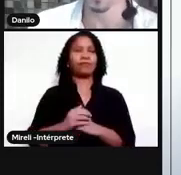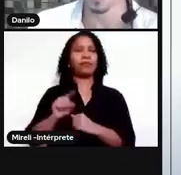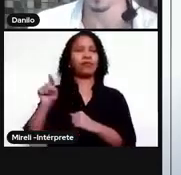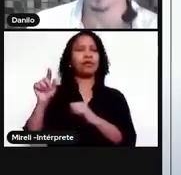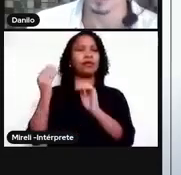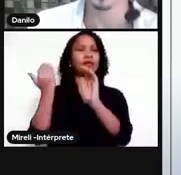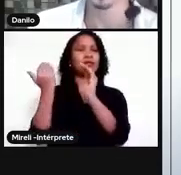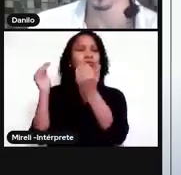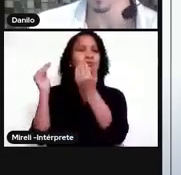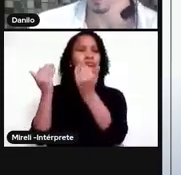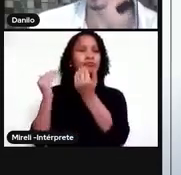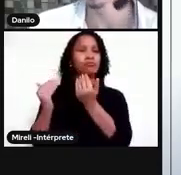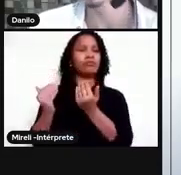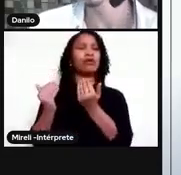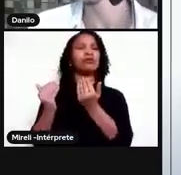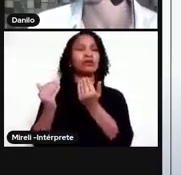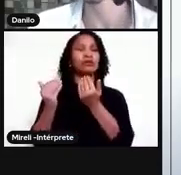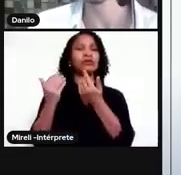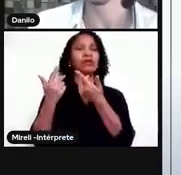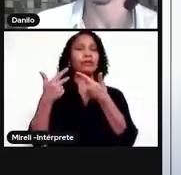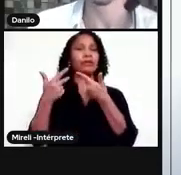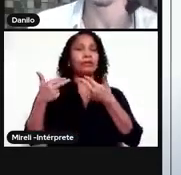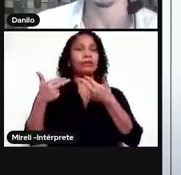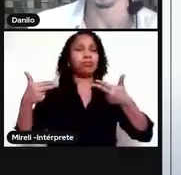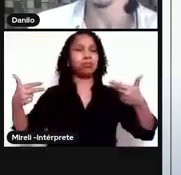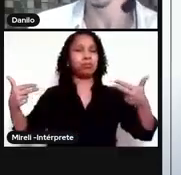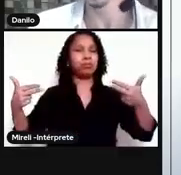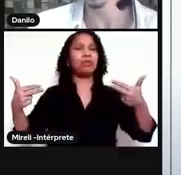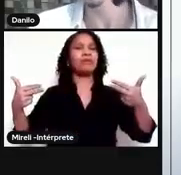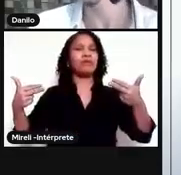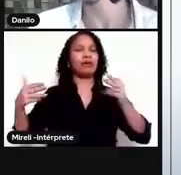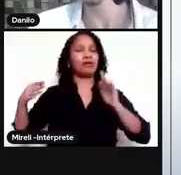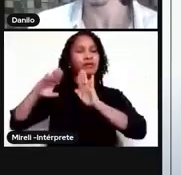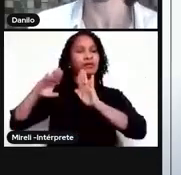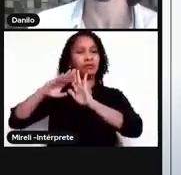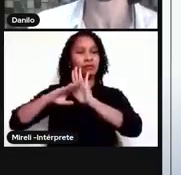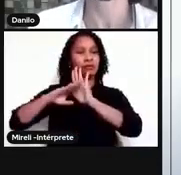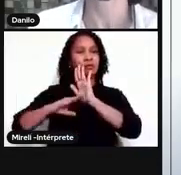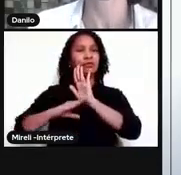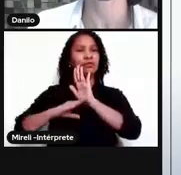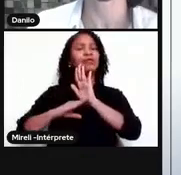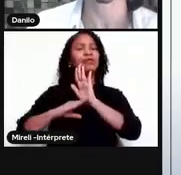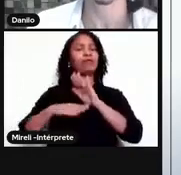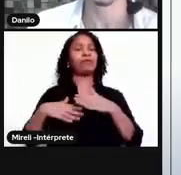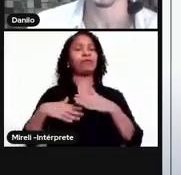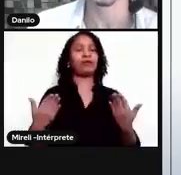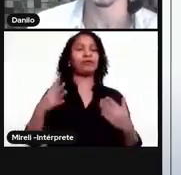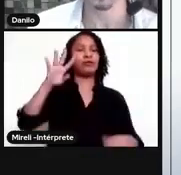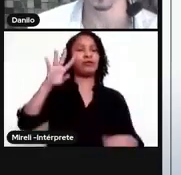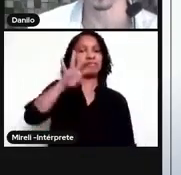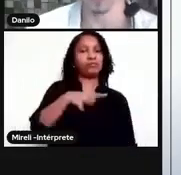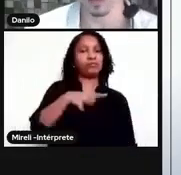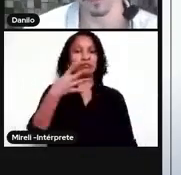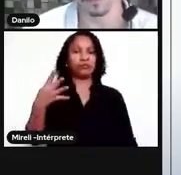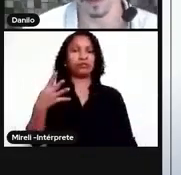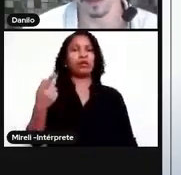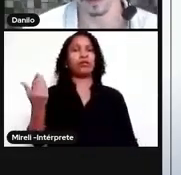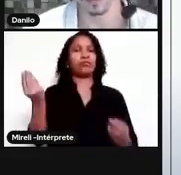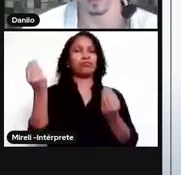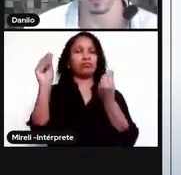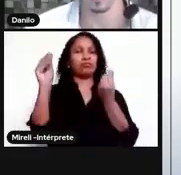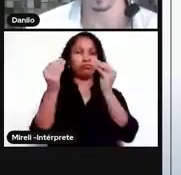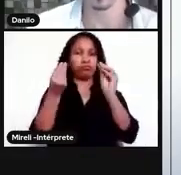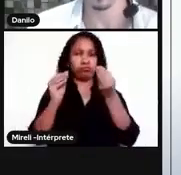as bivariáveis no programa. Então, foi feita essa conversão para esse formato e feito esse preenchimento de